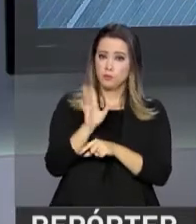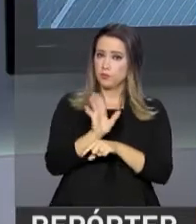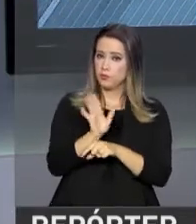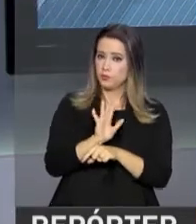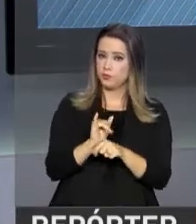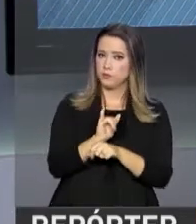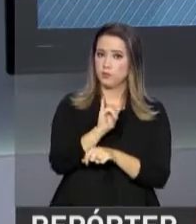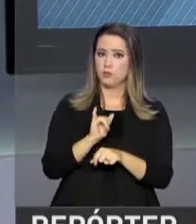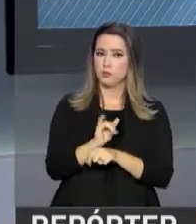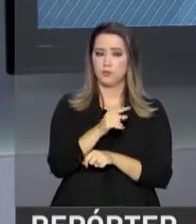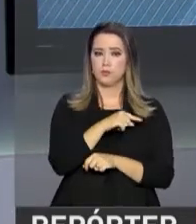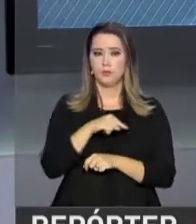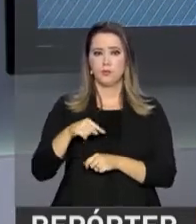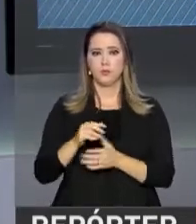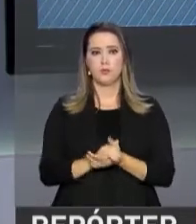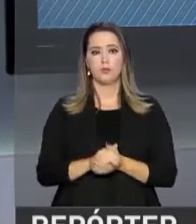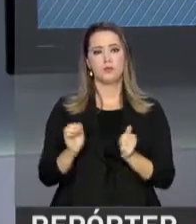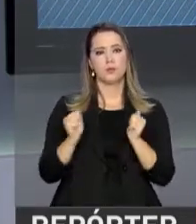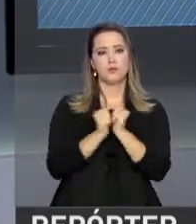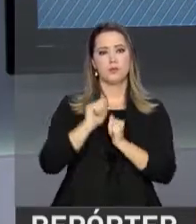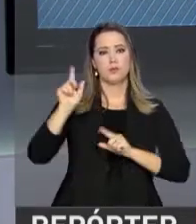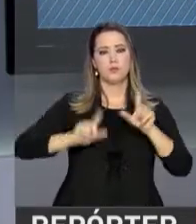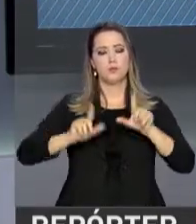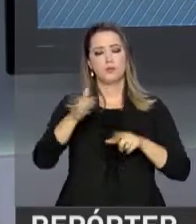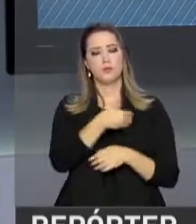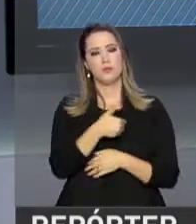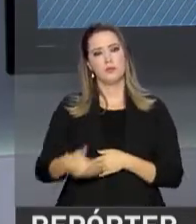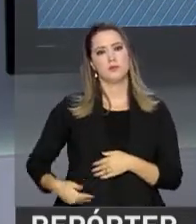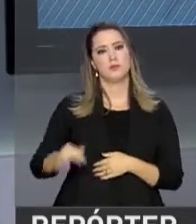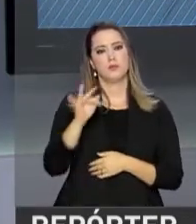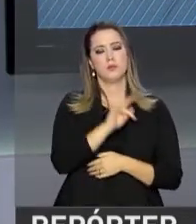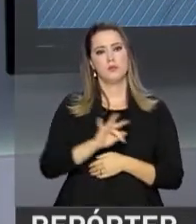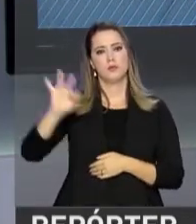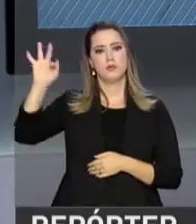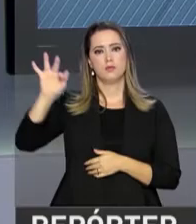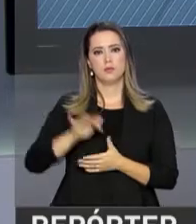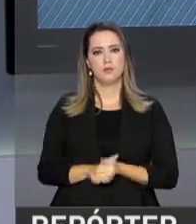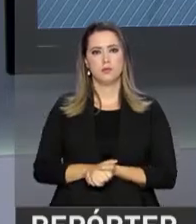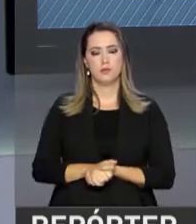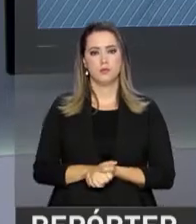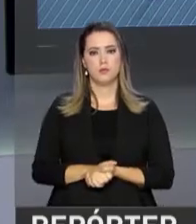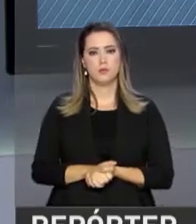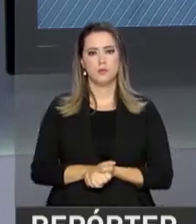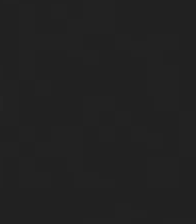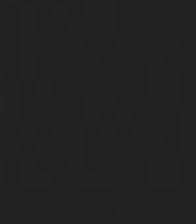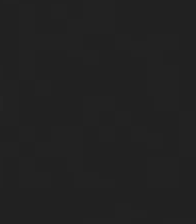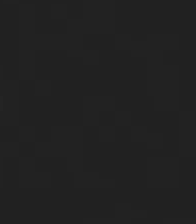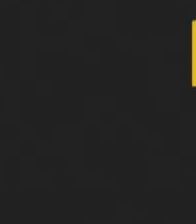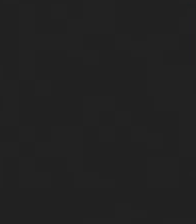pode rever as reportagens no youtube continue com a gente na nbr a tv do governo federal